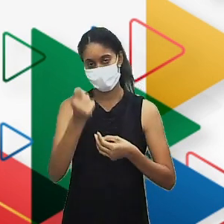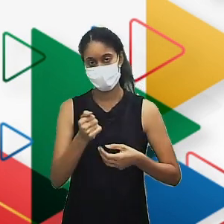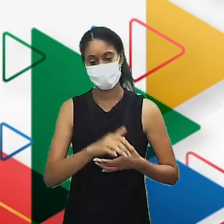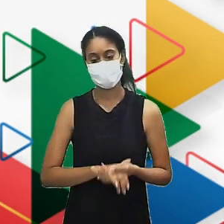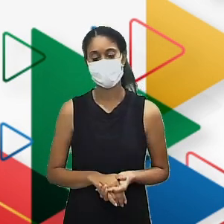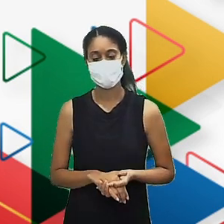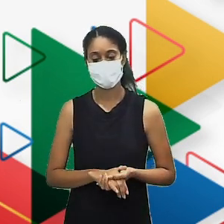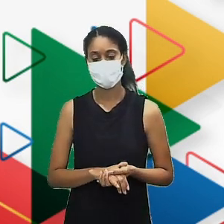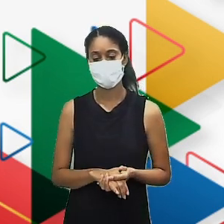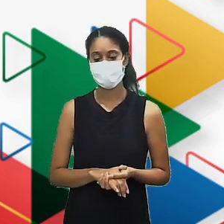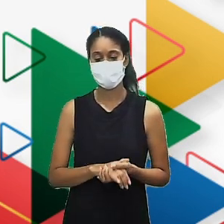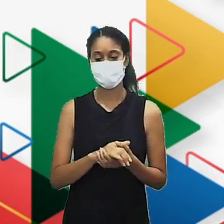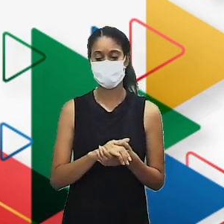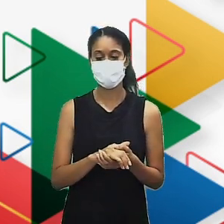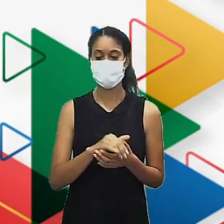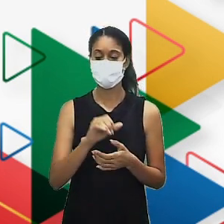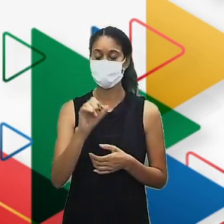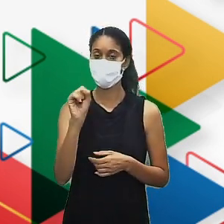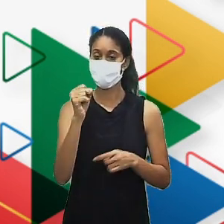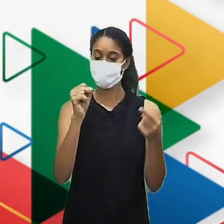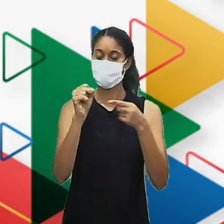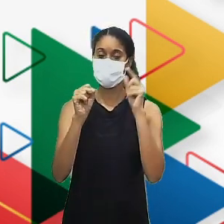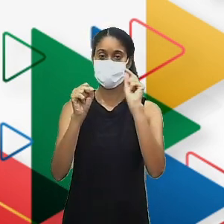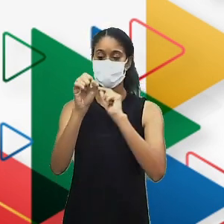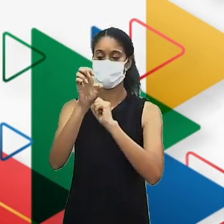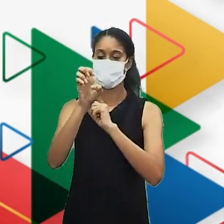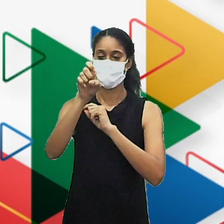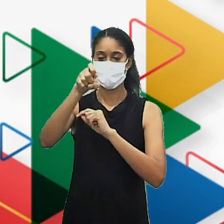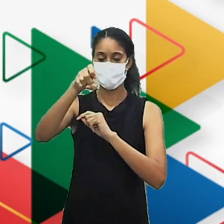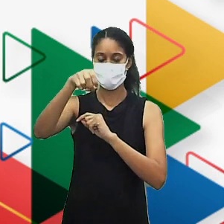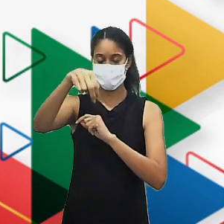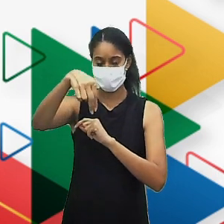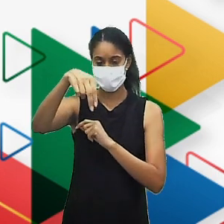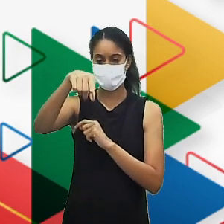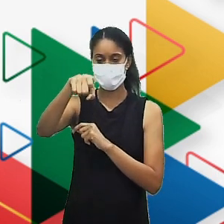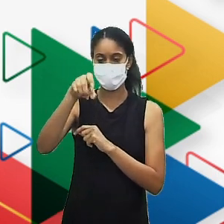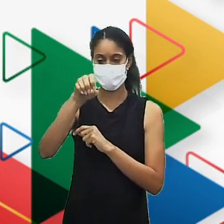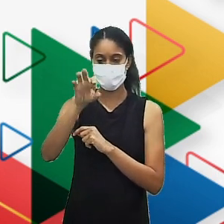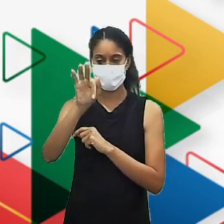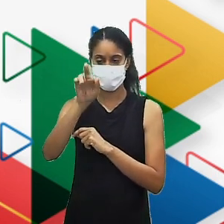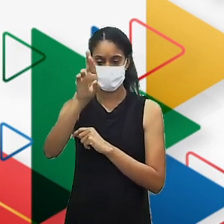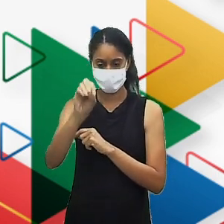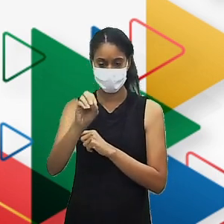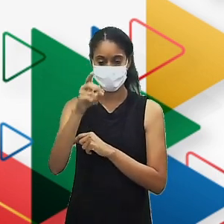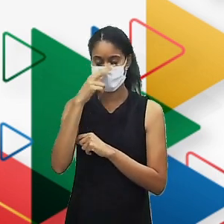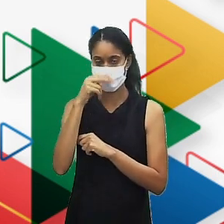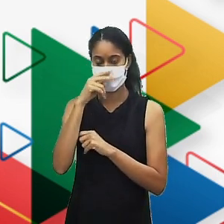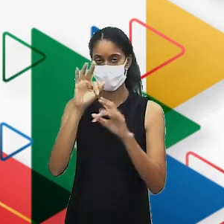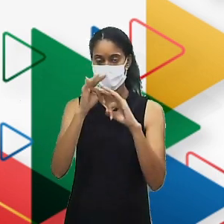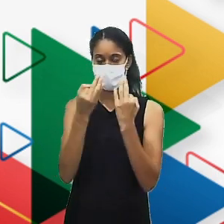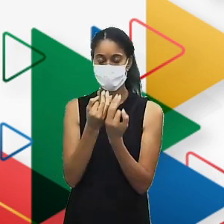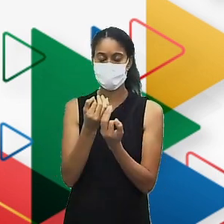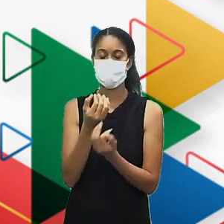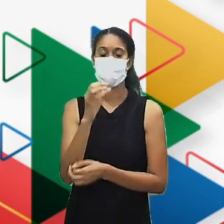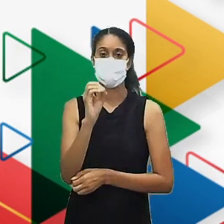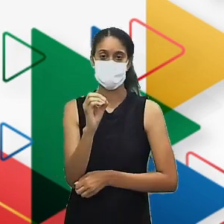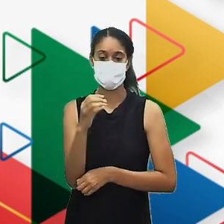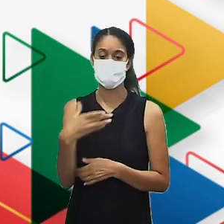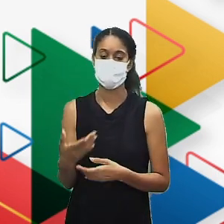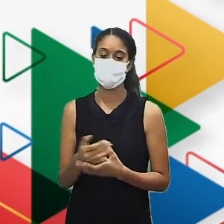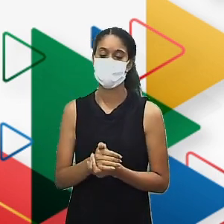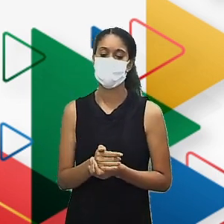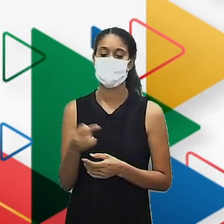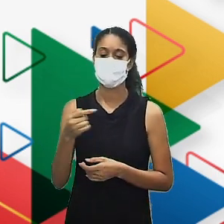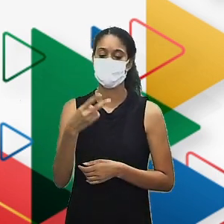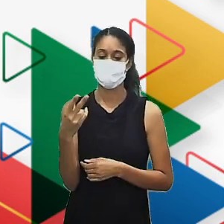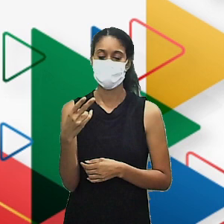Porque o enxofre é da mesma família do oxigênio. Então se eu fizer 3 vezes menos 2, dá menos 6. Eu